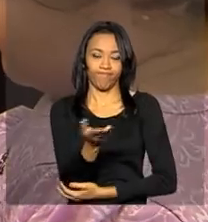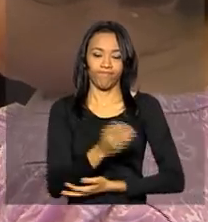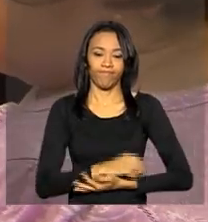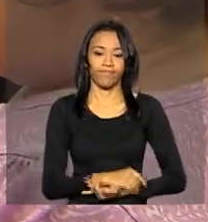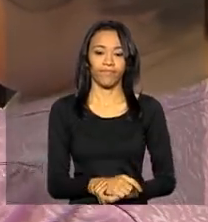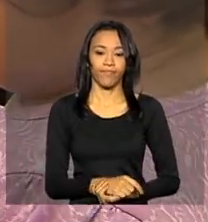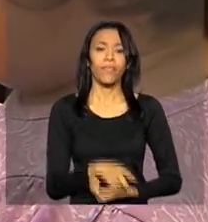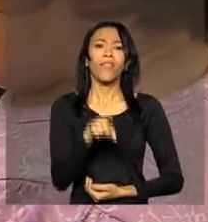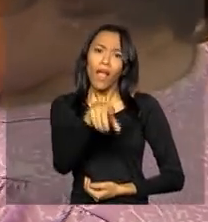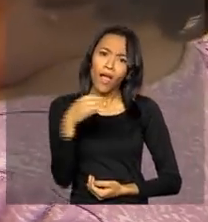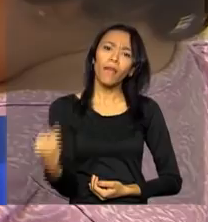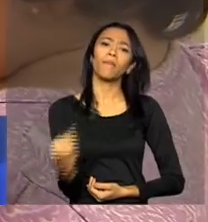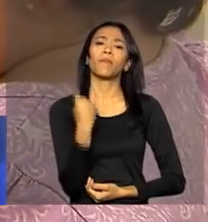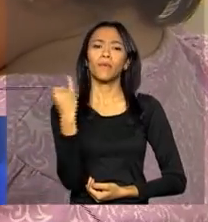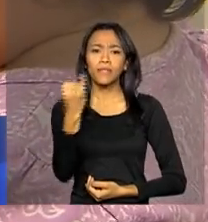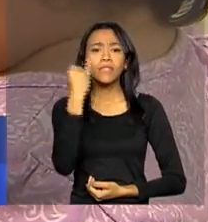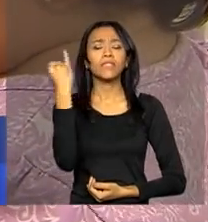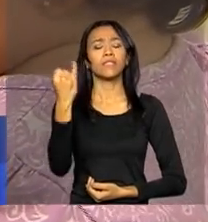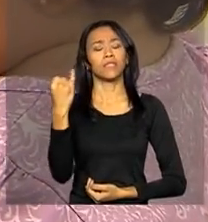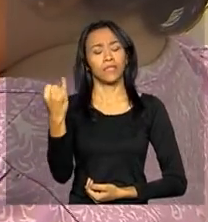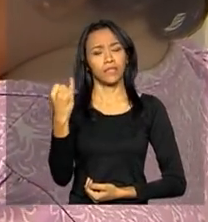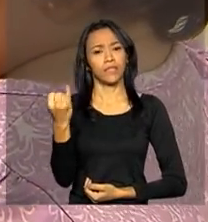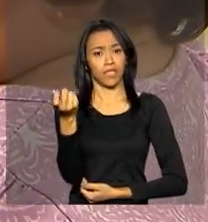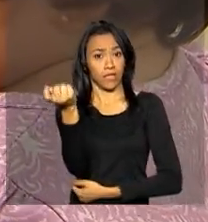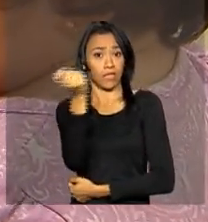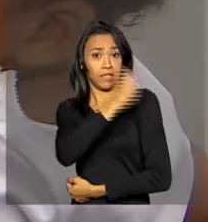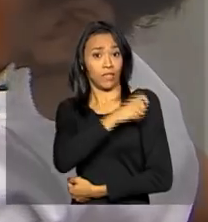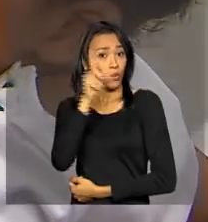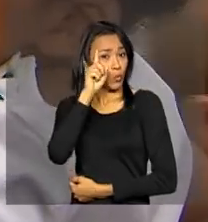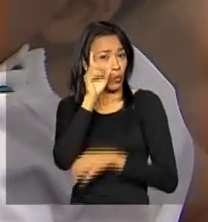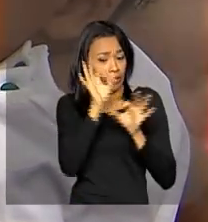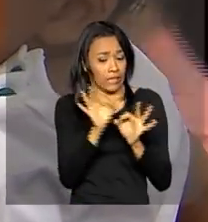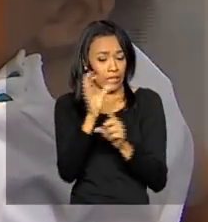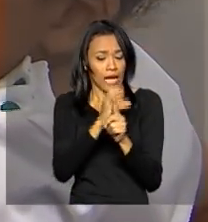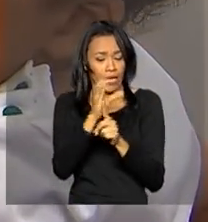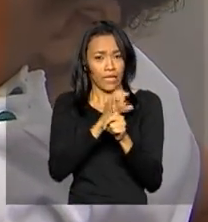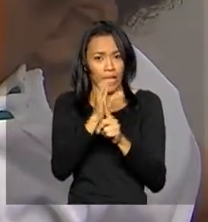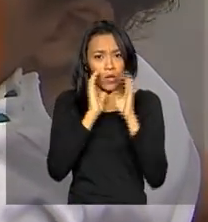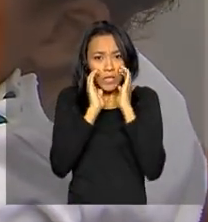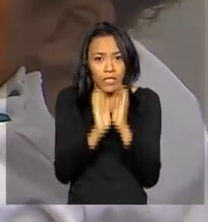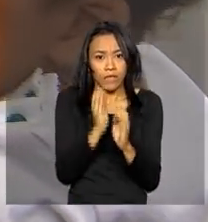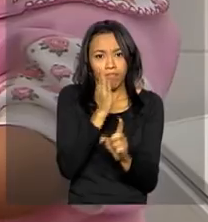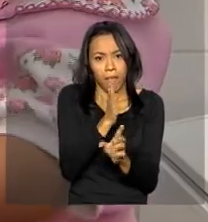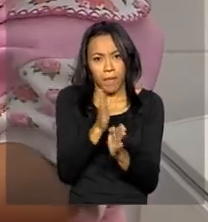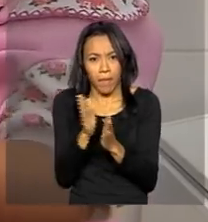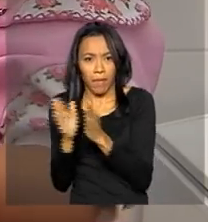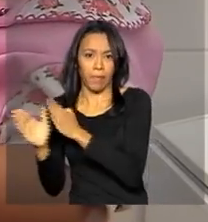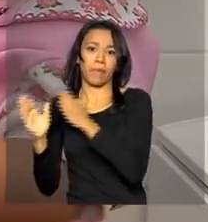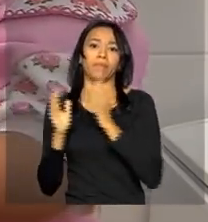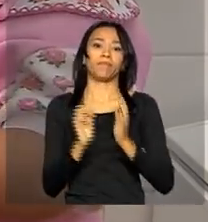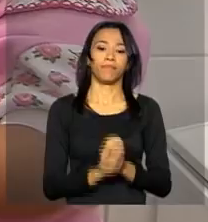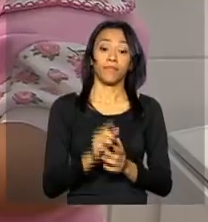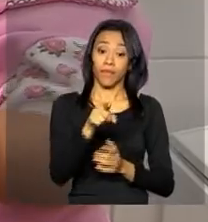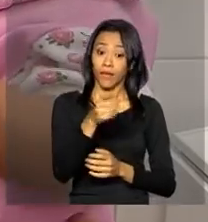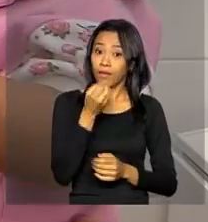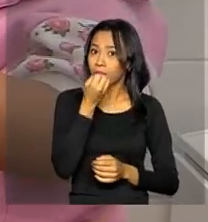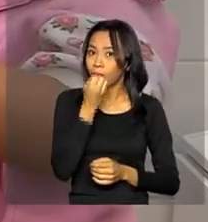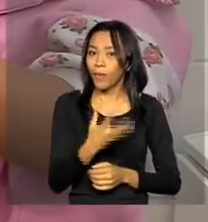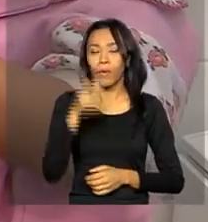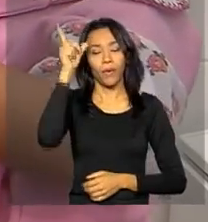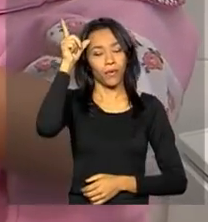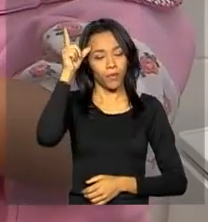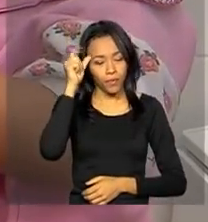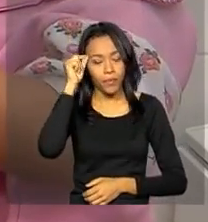É uma coisa muito importante, né? Deixar a vacina todos em dias, né? Temos que prevenir, né? Agora eu vou ficar bem mais aliviada,